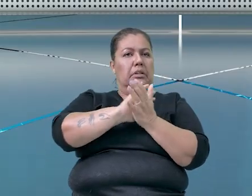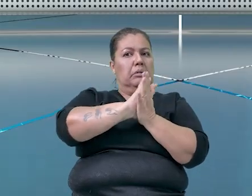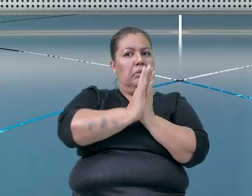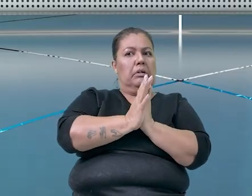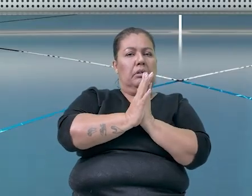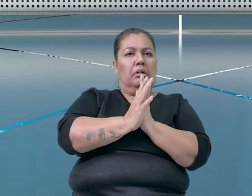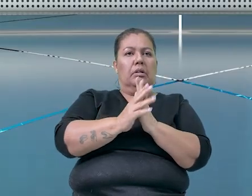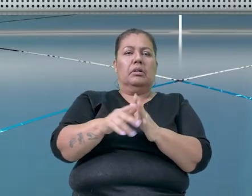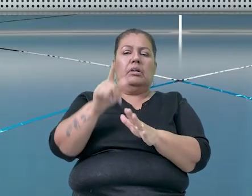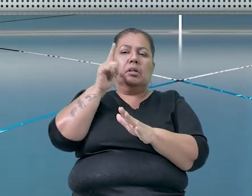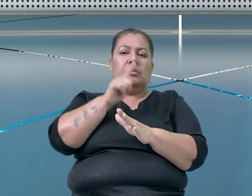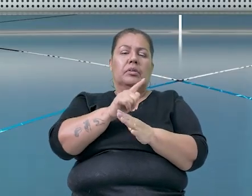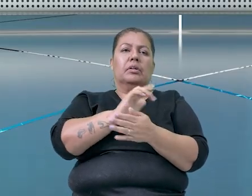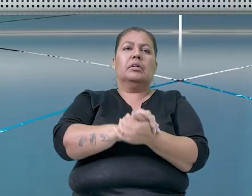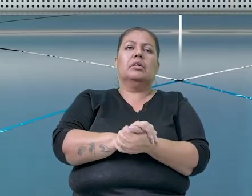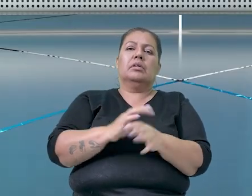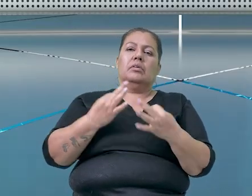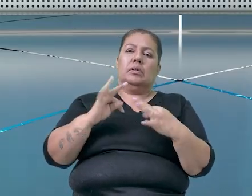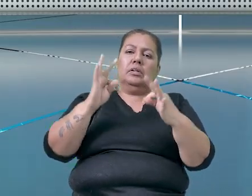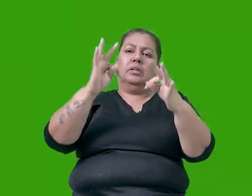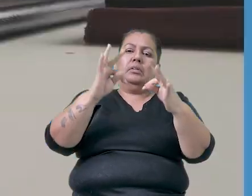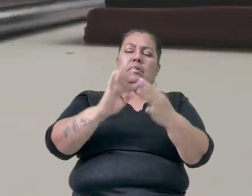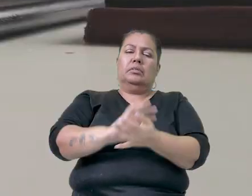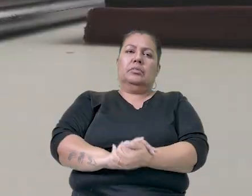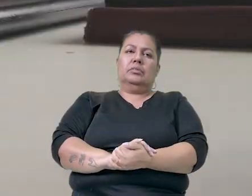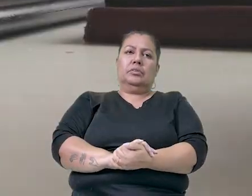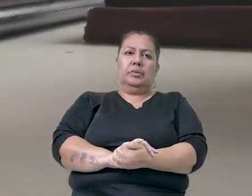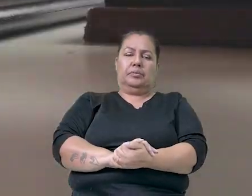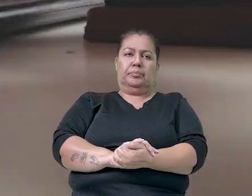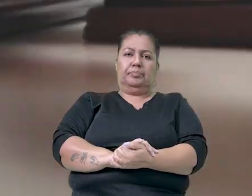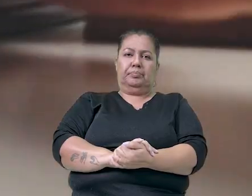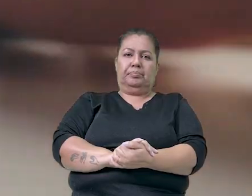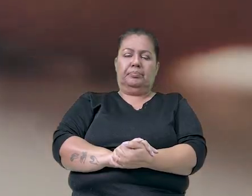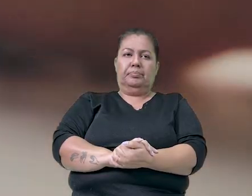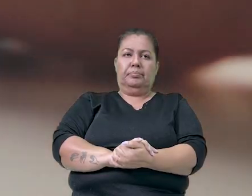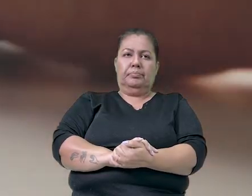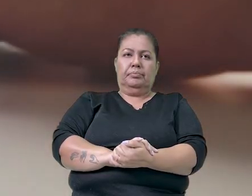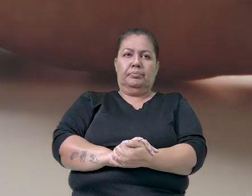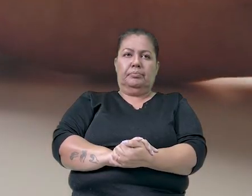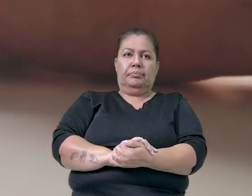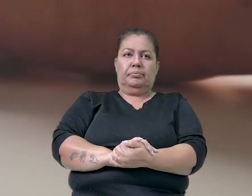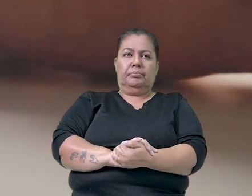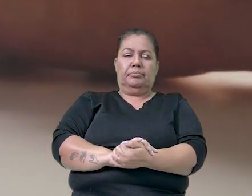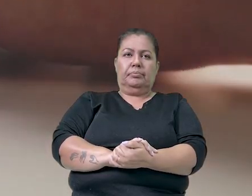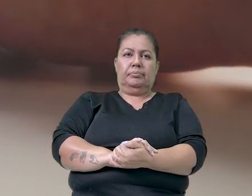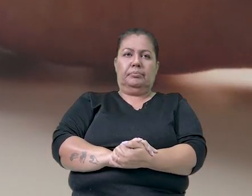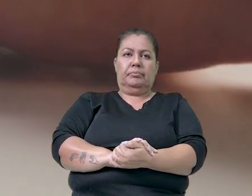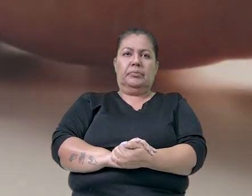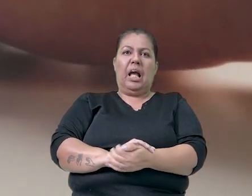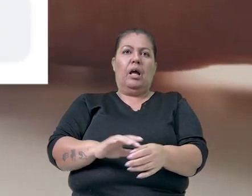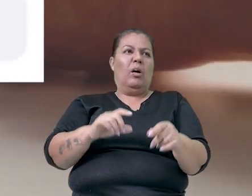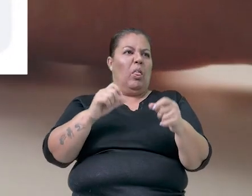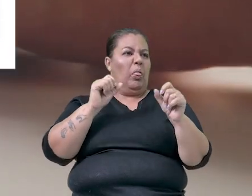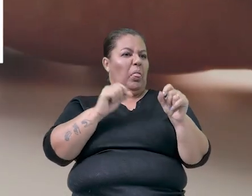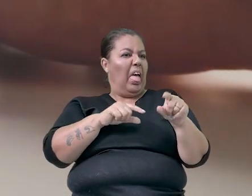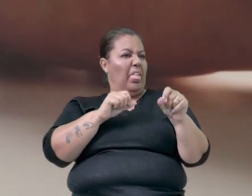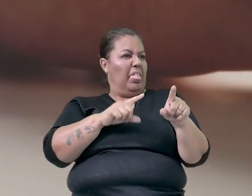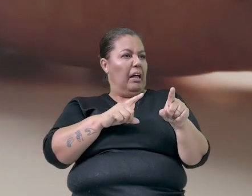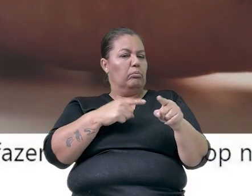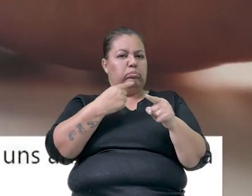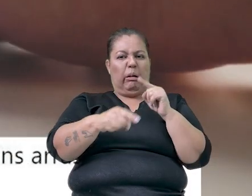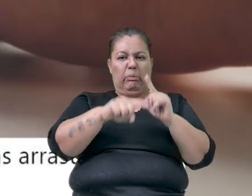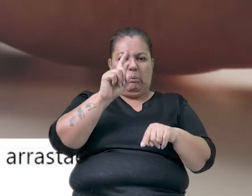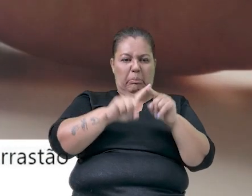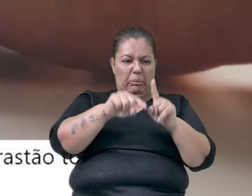novos contornos com as tecnologias recentes. xingamentos, nomes